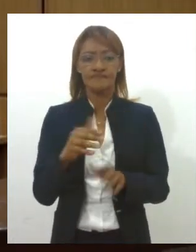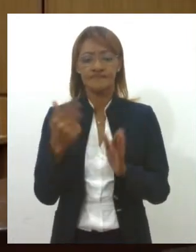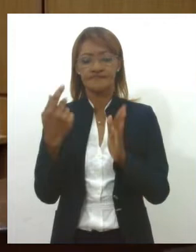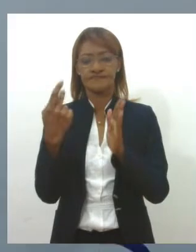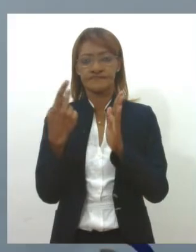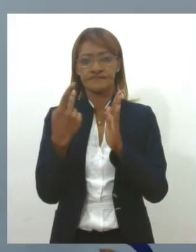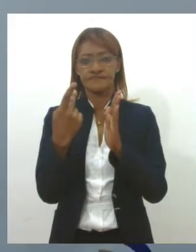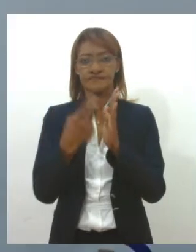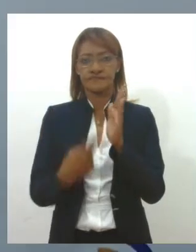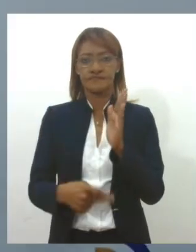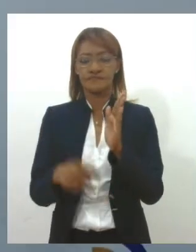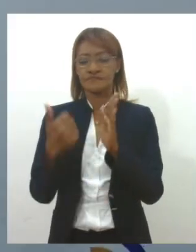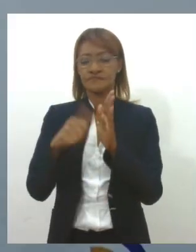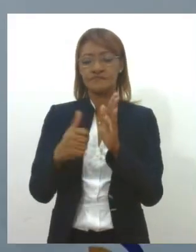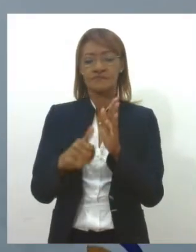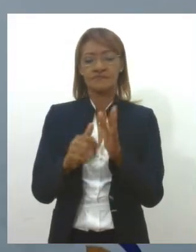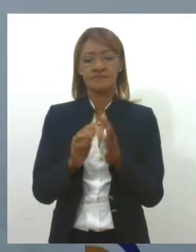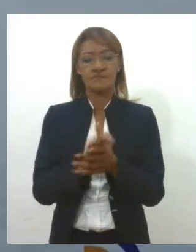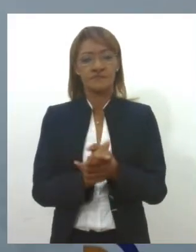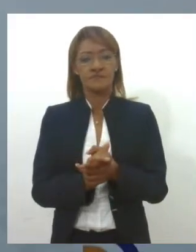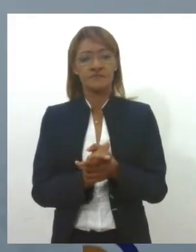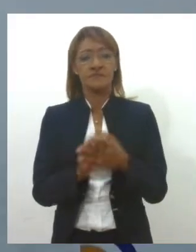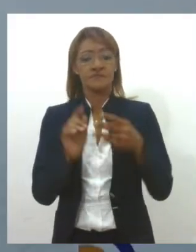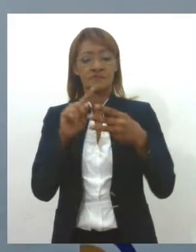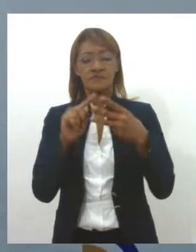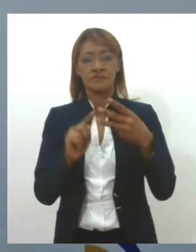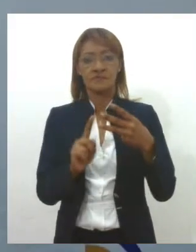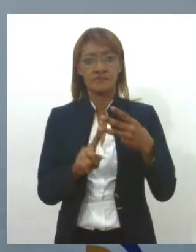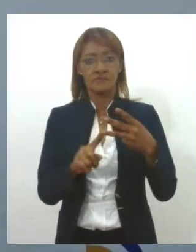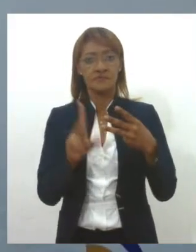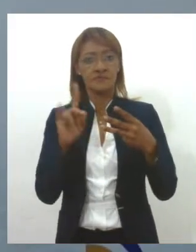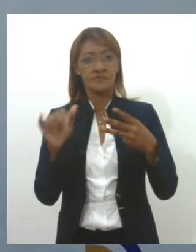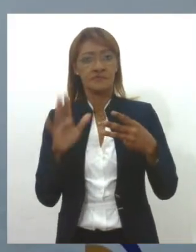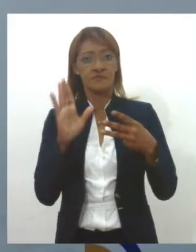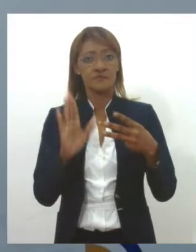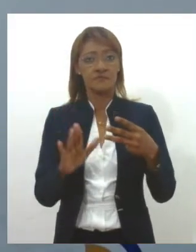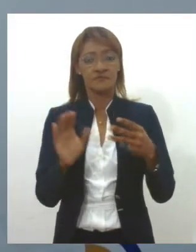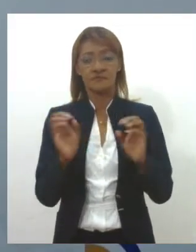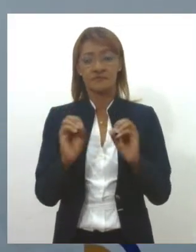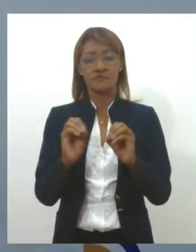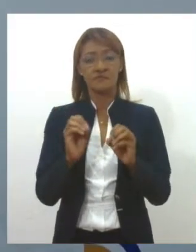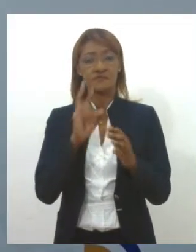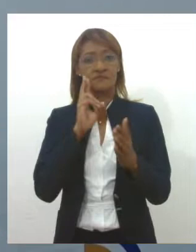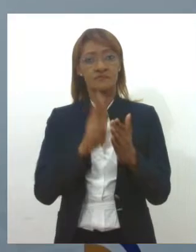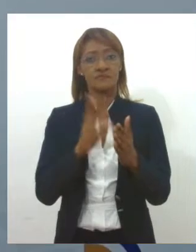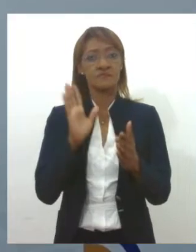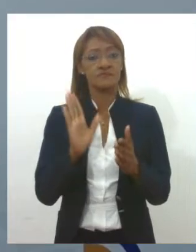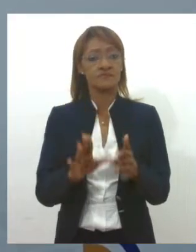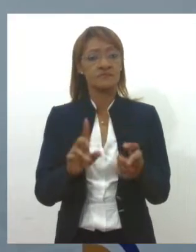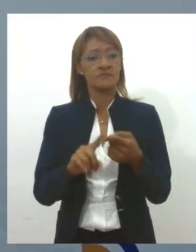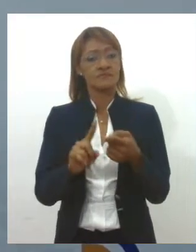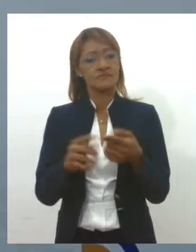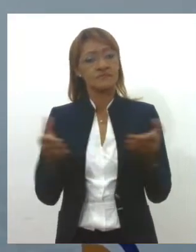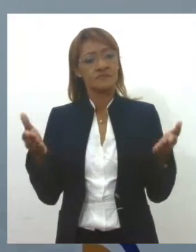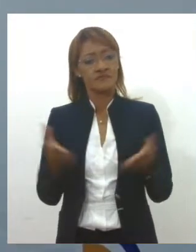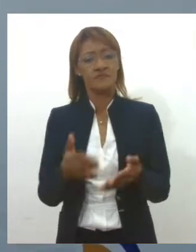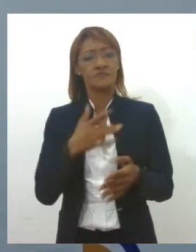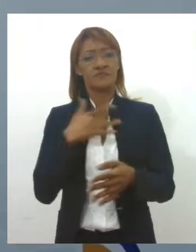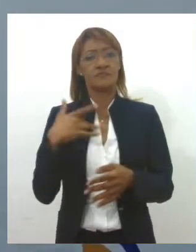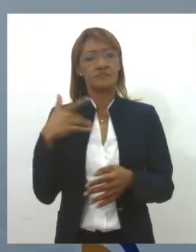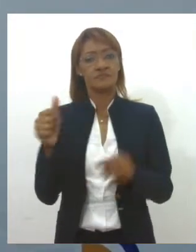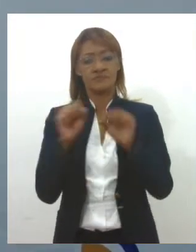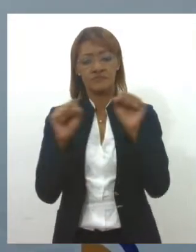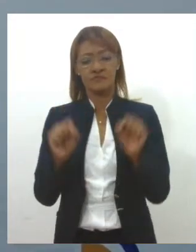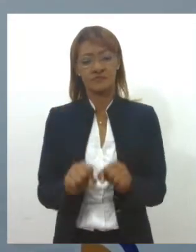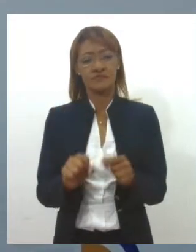dos parlamentares Governador já deu três datas no Compra nenhuma Estamos vendo aí os servidores que você fazendo várias manifestações hoje foi o dia do pessoal da saúde e ontem